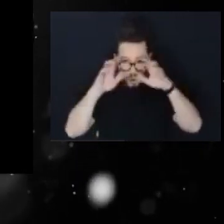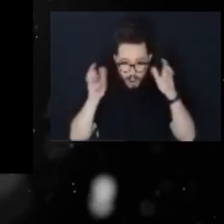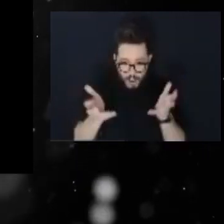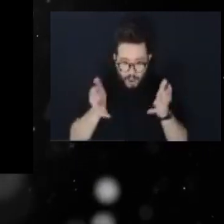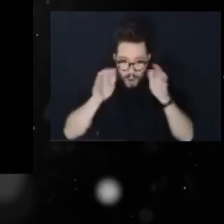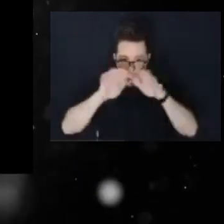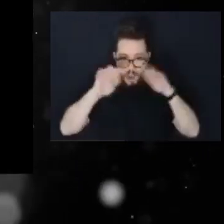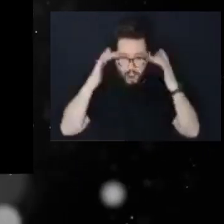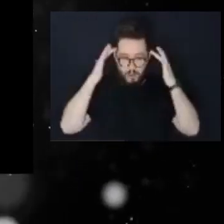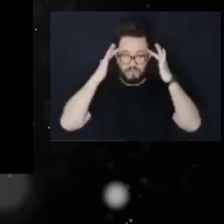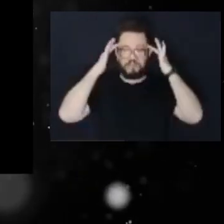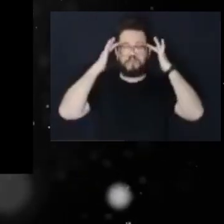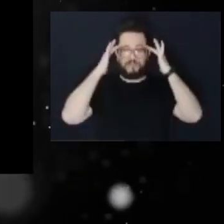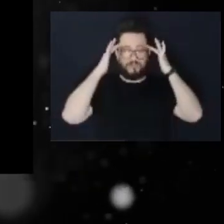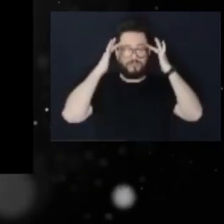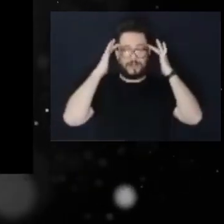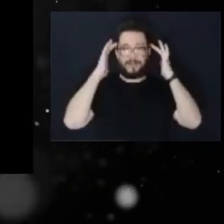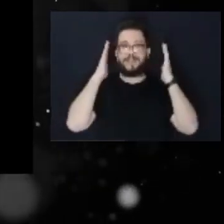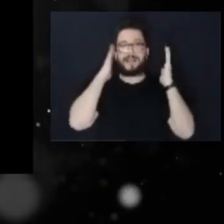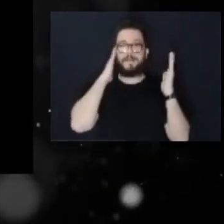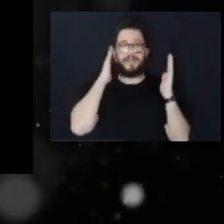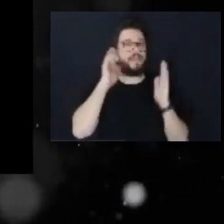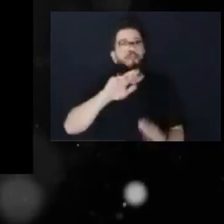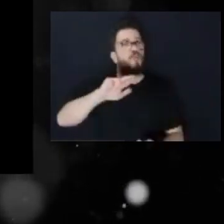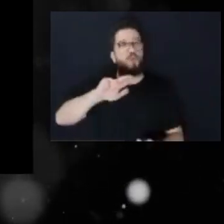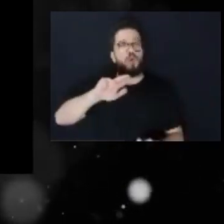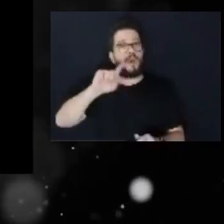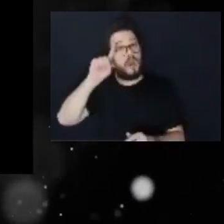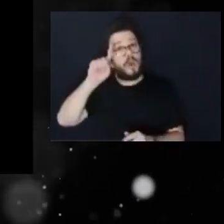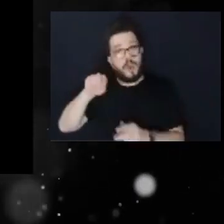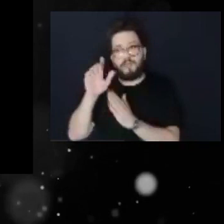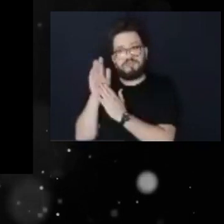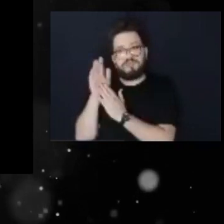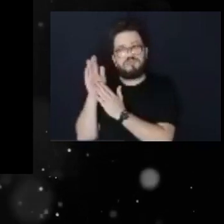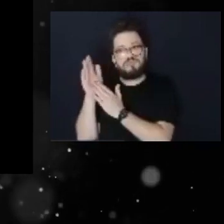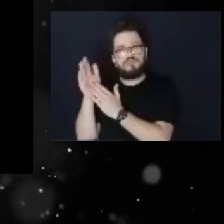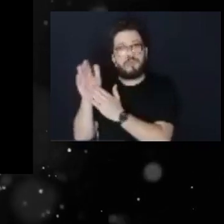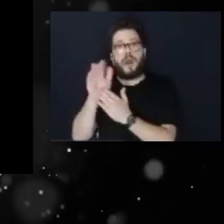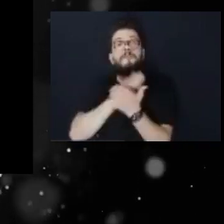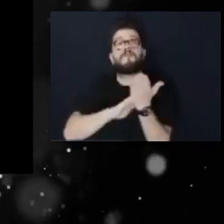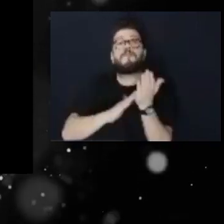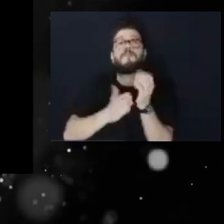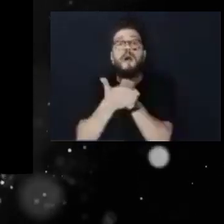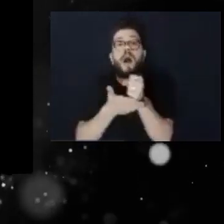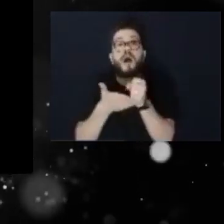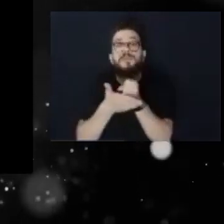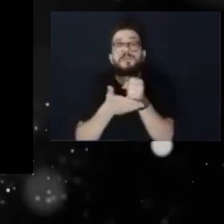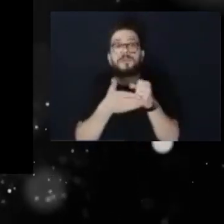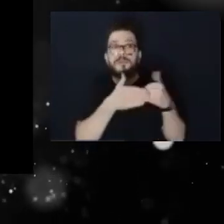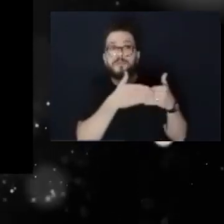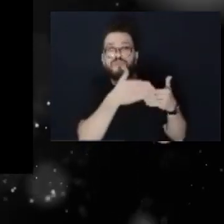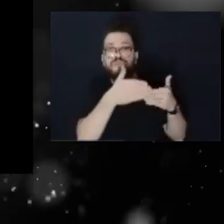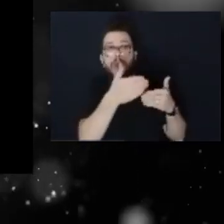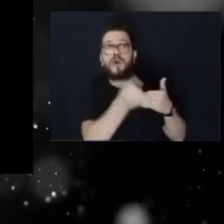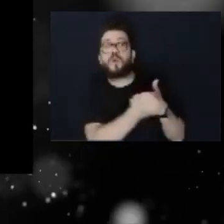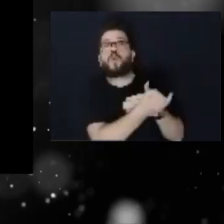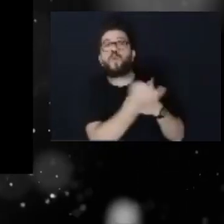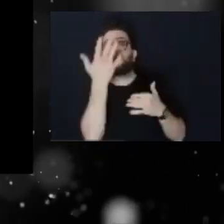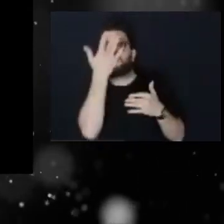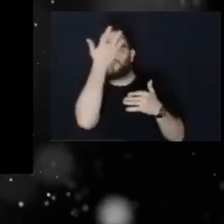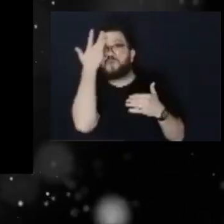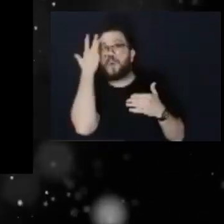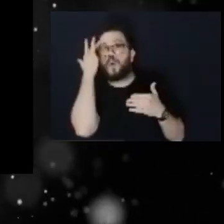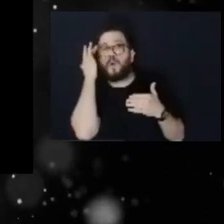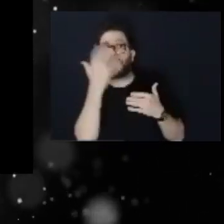calcula as taxas de projeção de internação e de óbitos com base nos próximos 15 dias, um mês